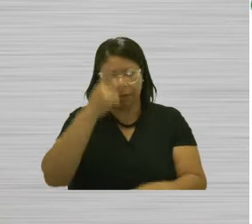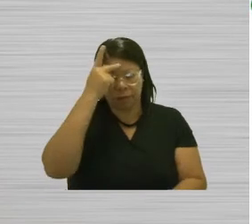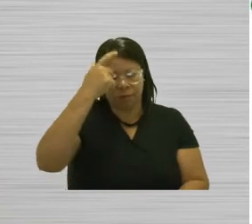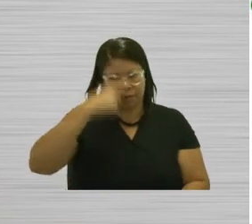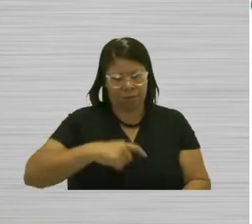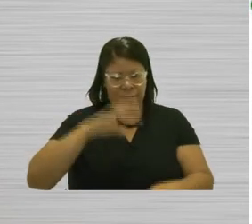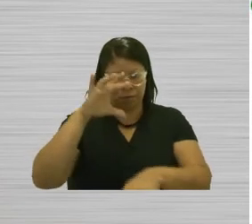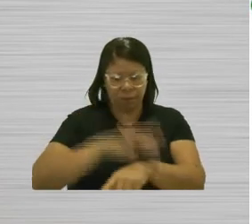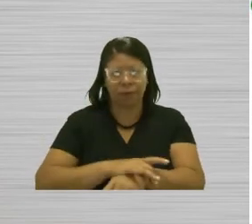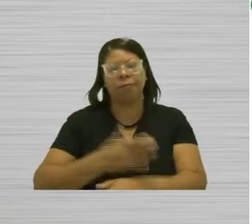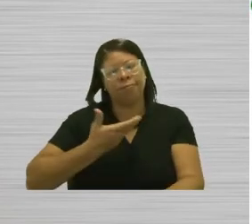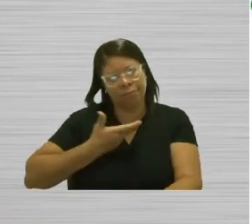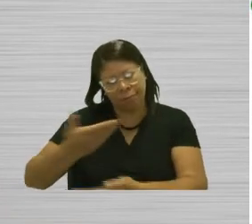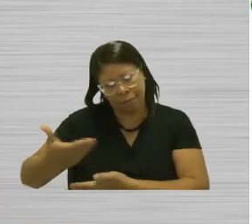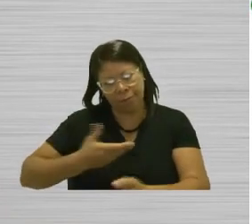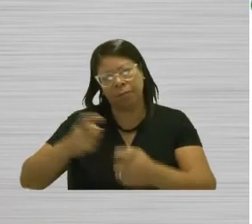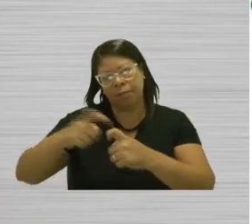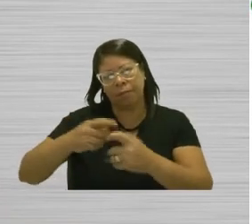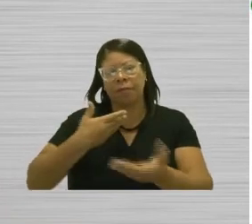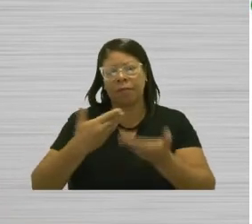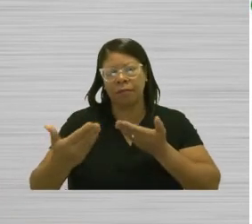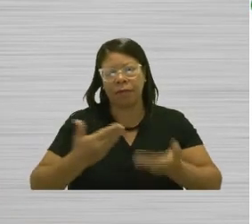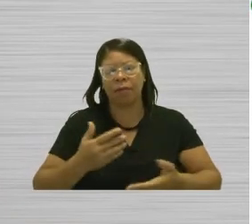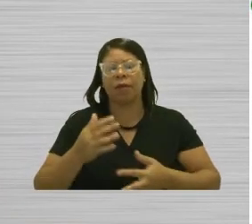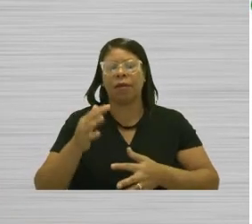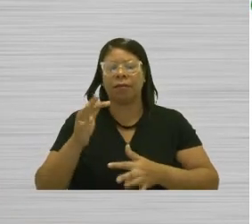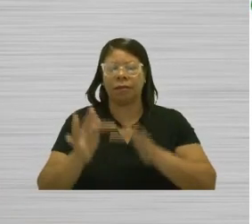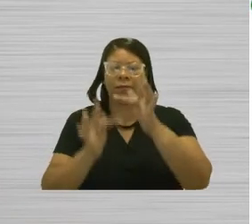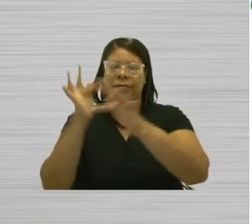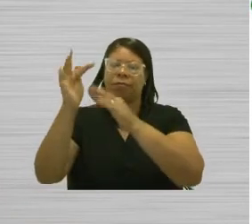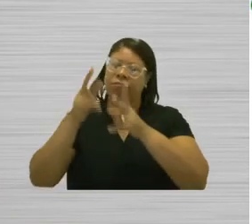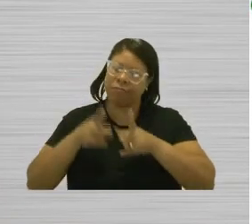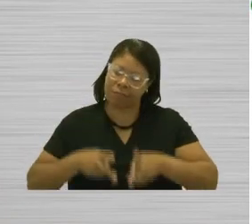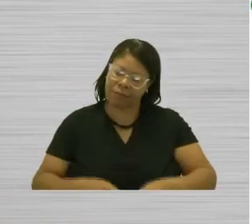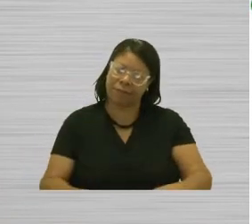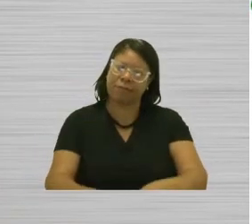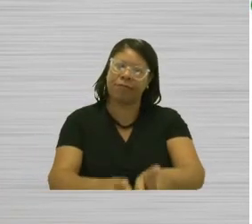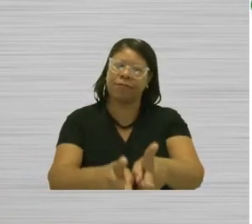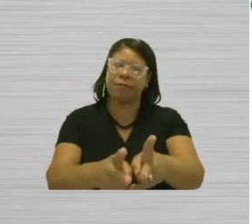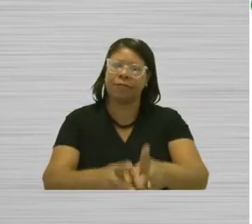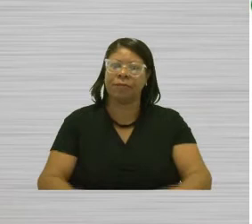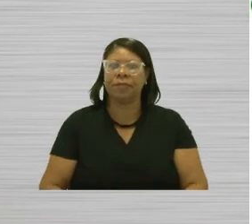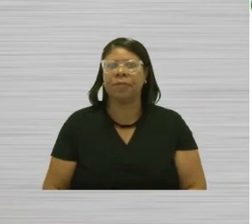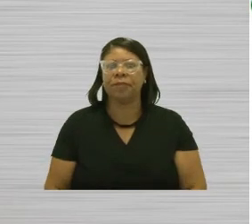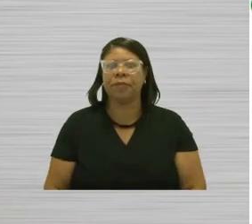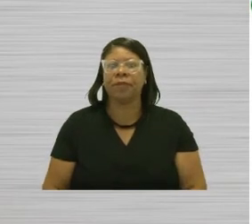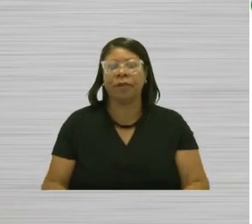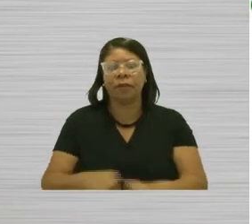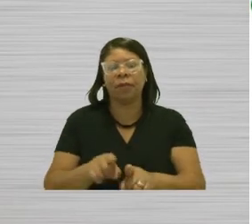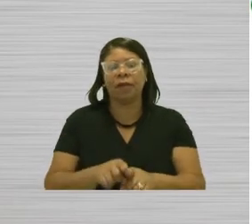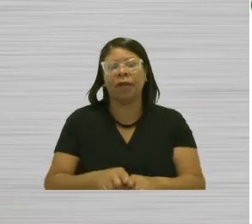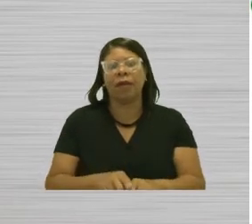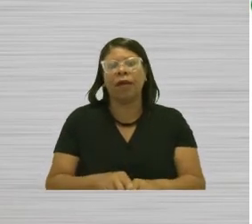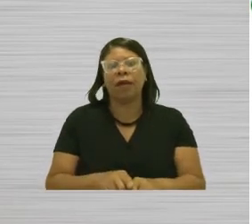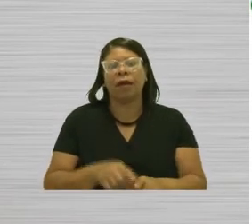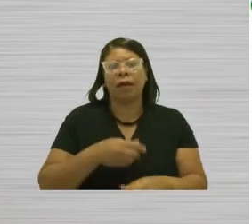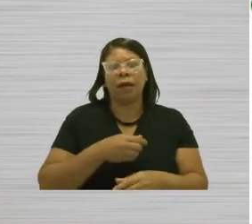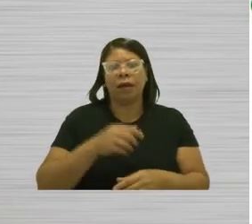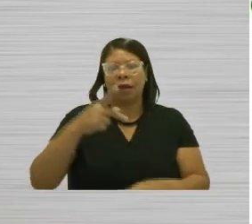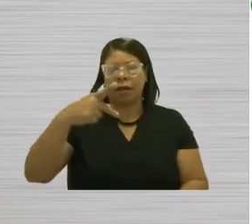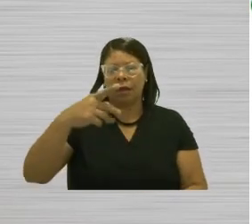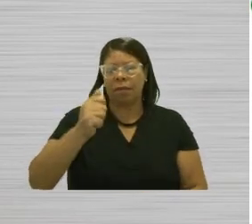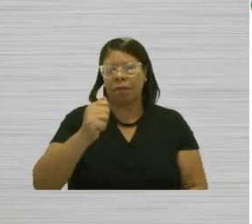quando recebe alta do PADO para a atenção básica. Foram distribuídos pela equipe do PADO mais